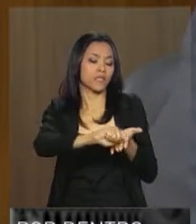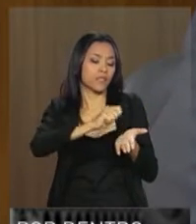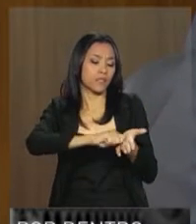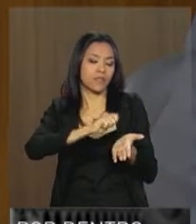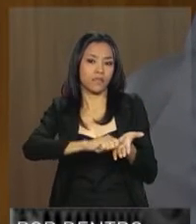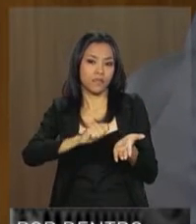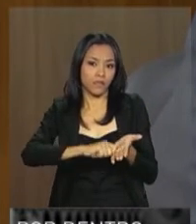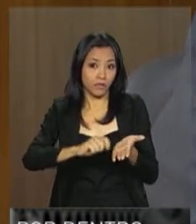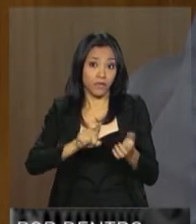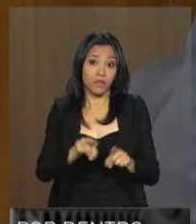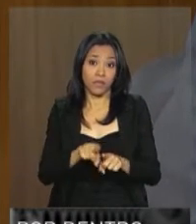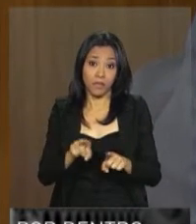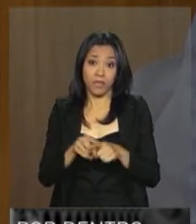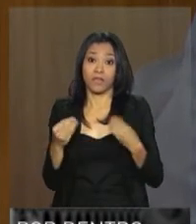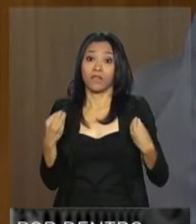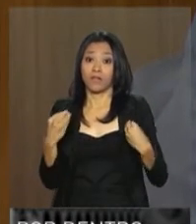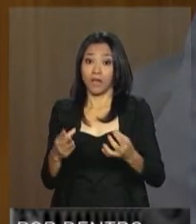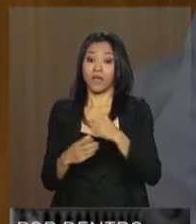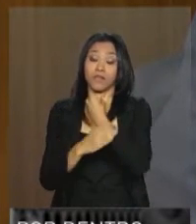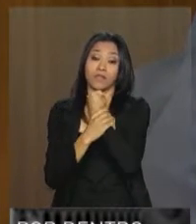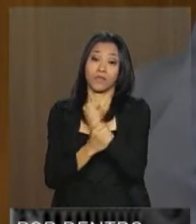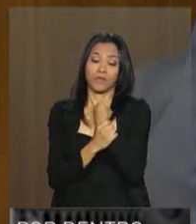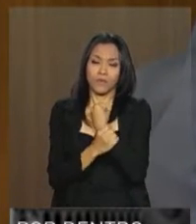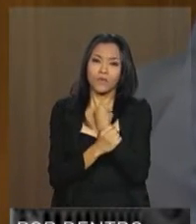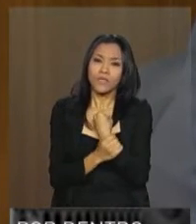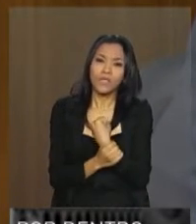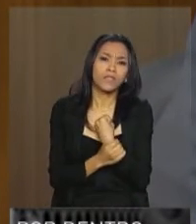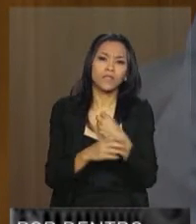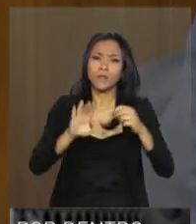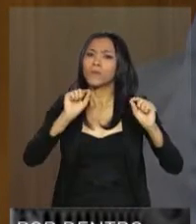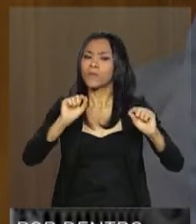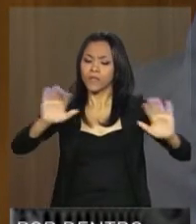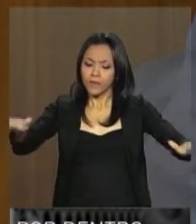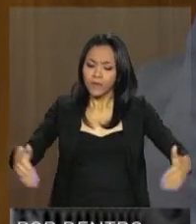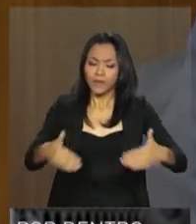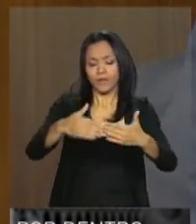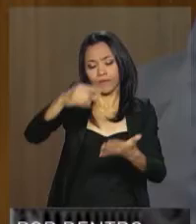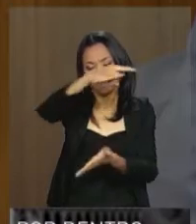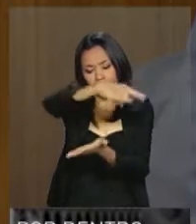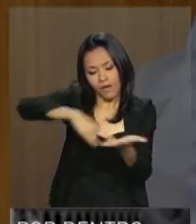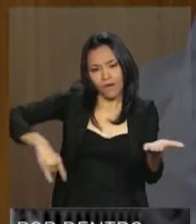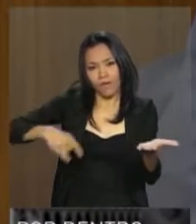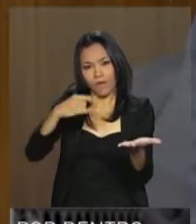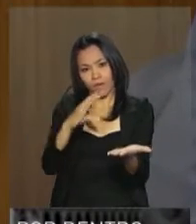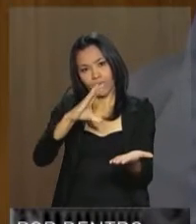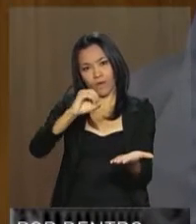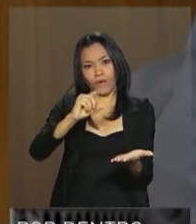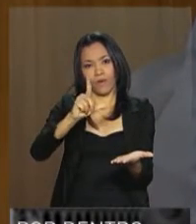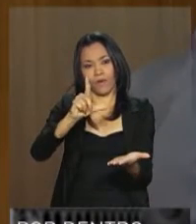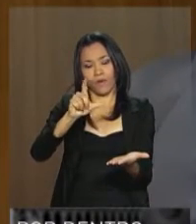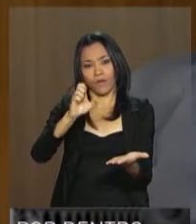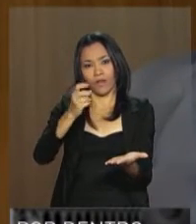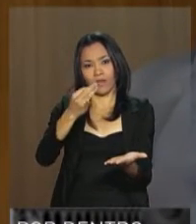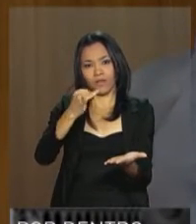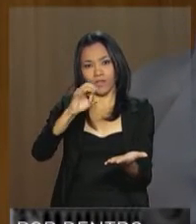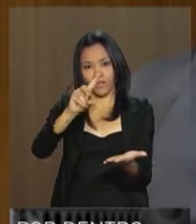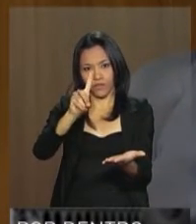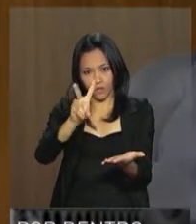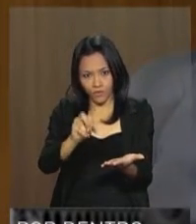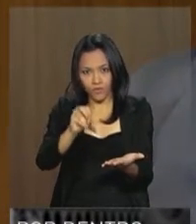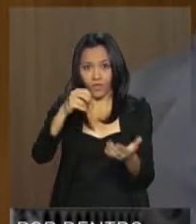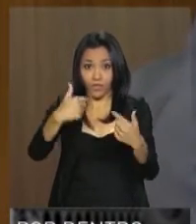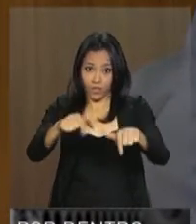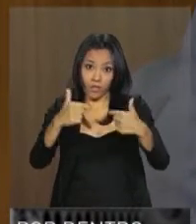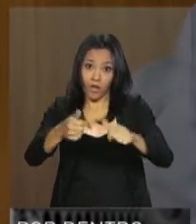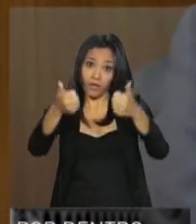maior segurança no que diz respeito ao que os acordos coletivos de trabalho de libero porque a lei hoje específica em